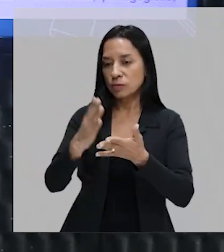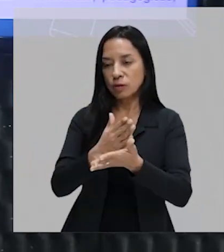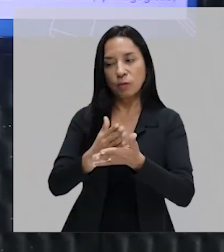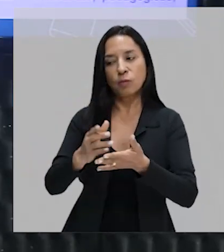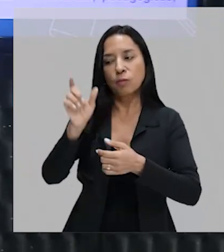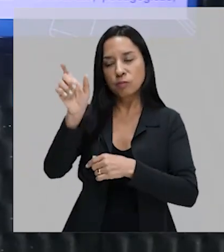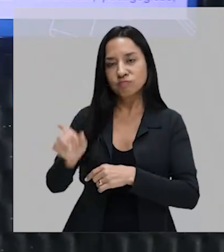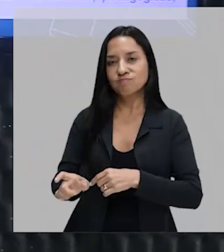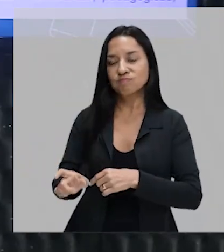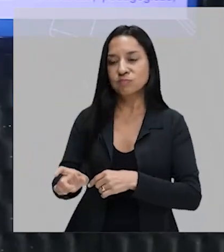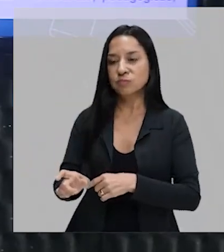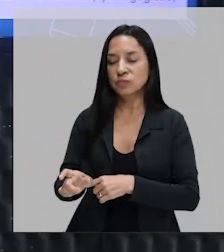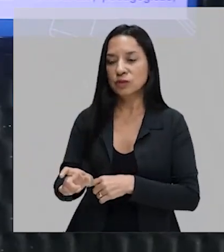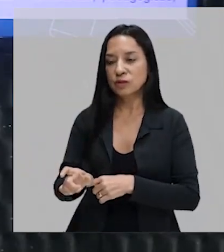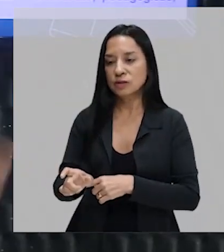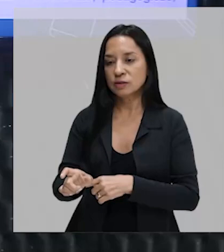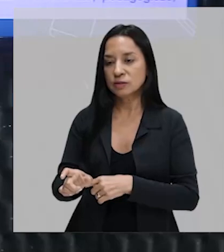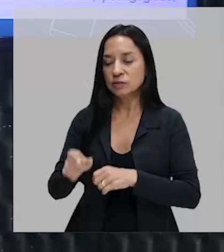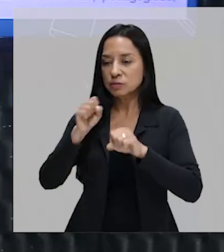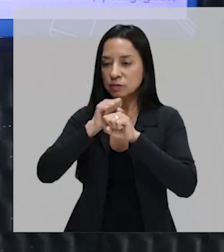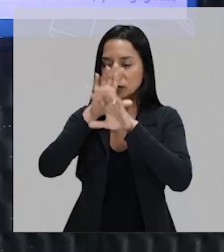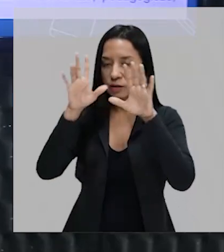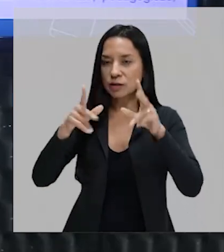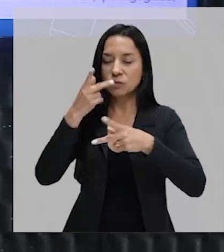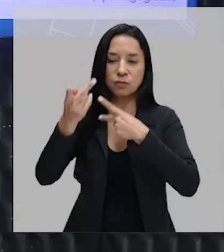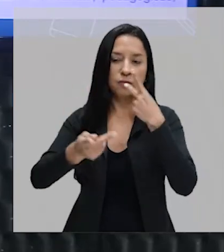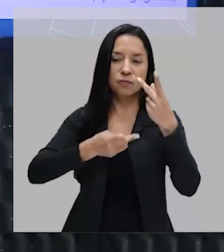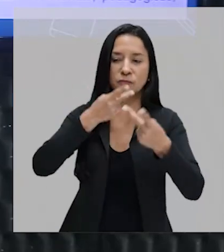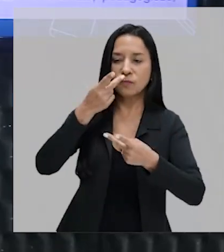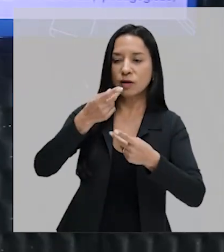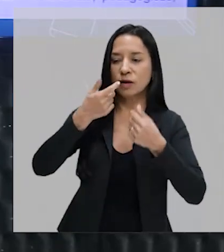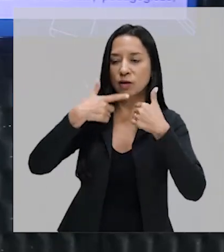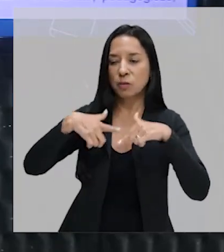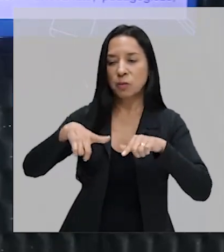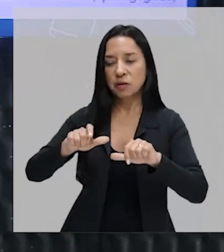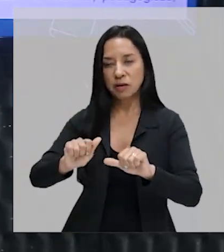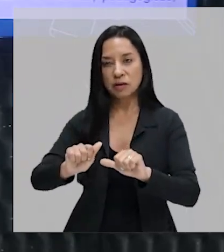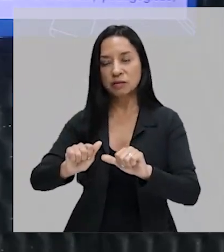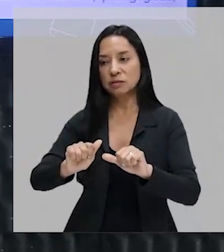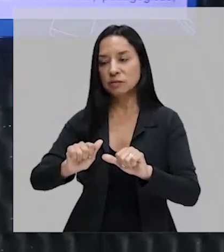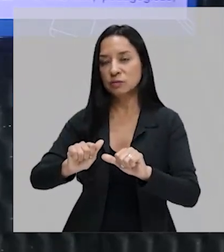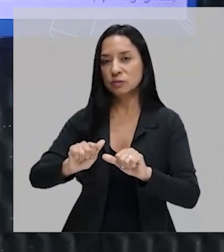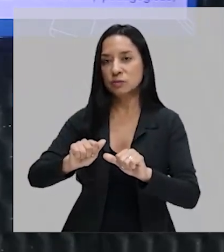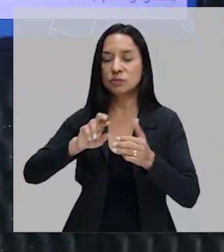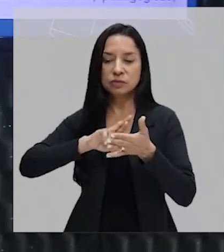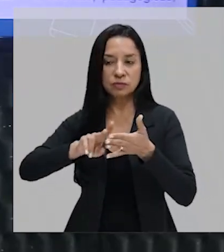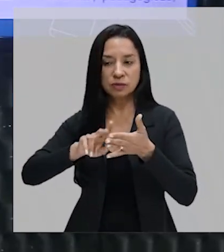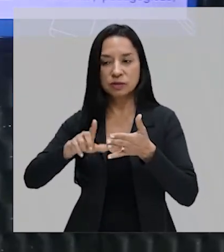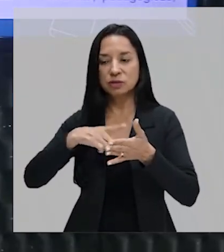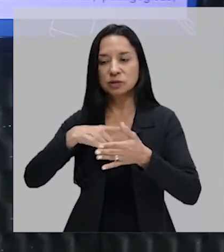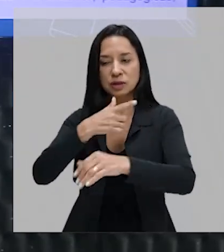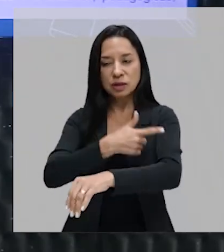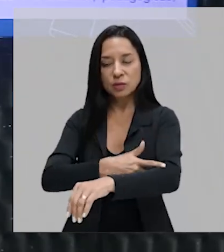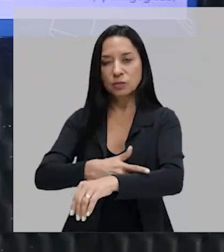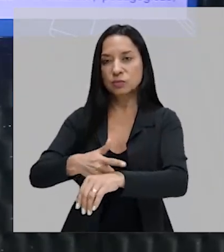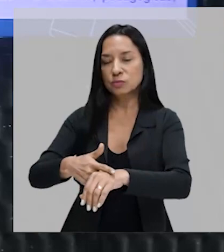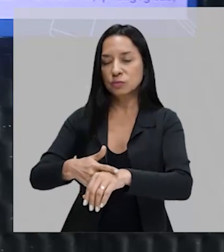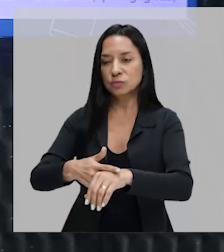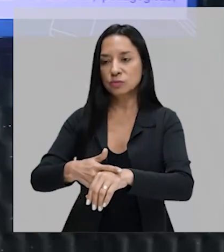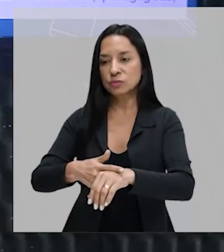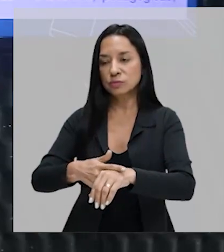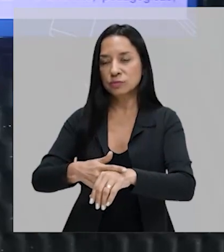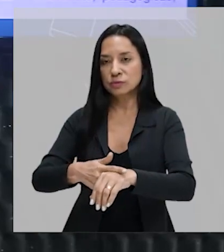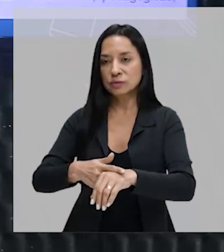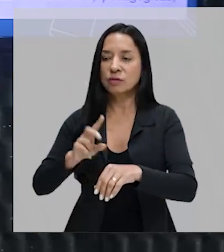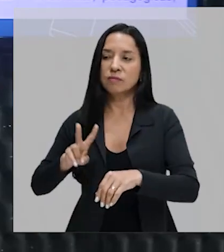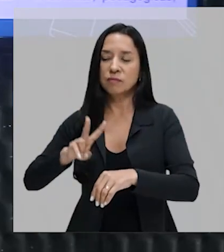deles, evidente que falam idiomas diferentes, alguns deles têm algumas tradições, alguns hábitos,